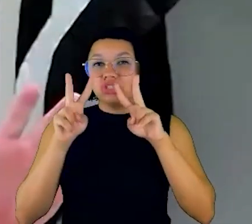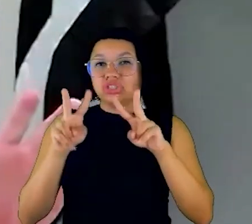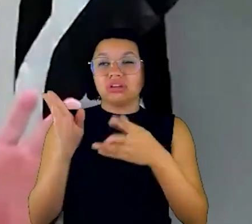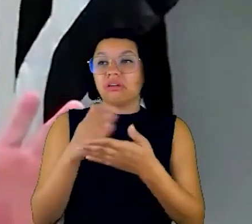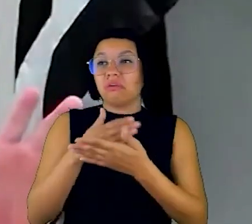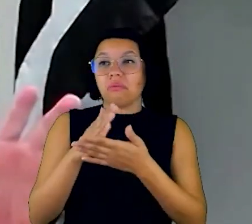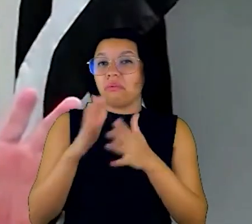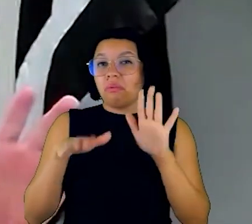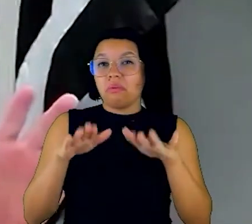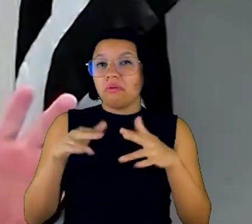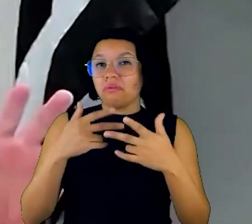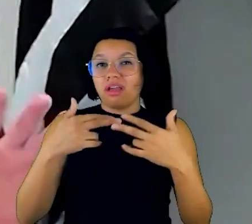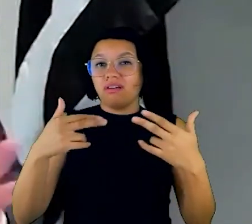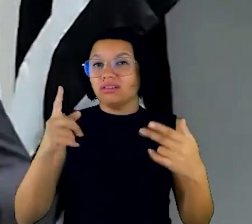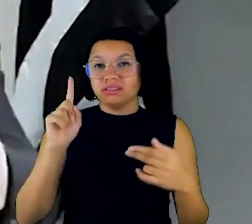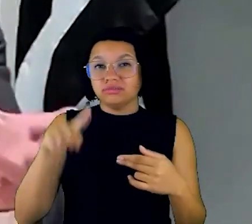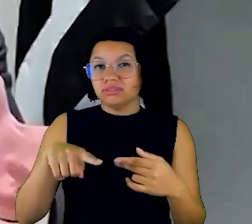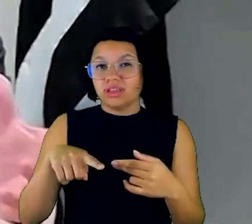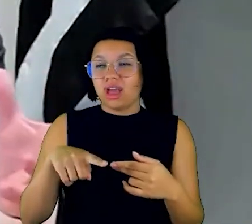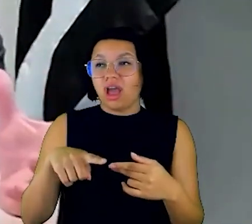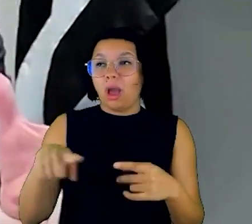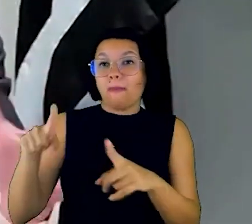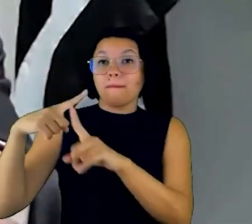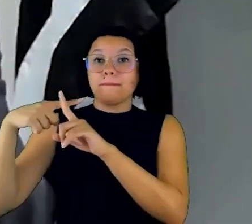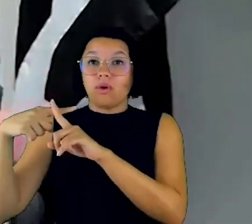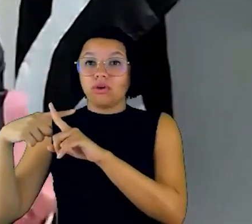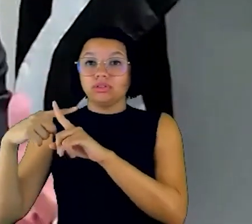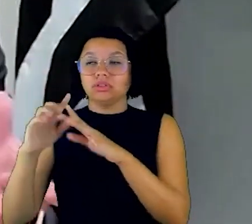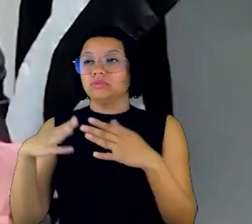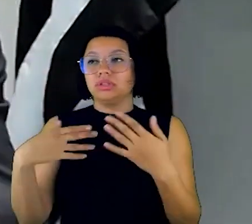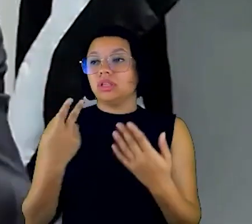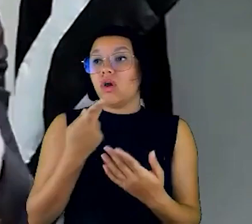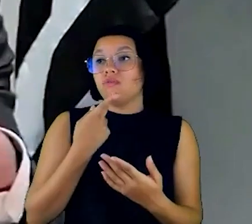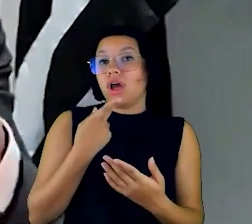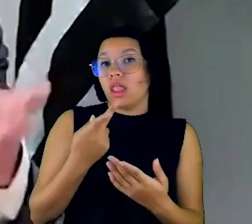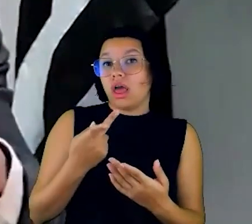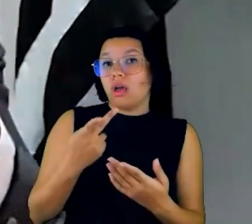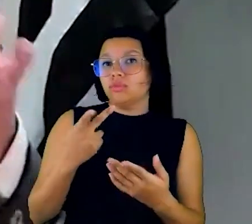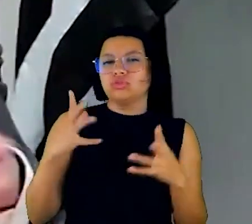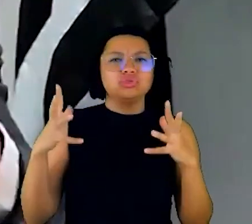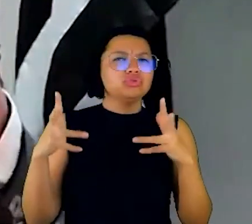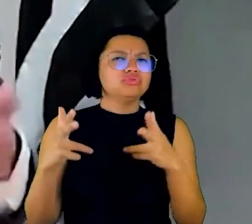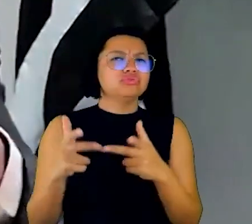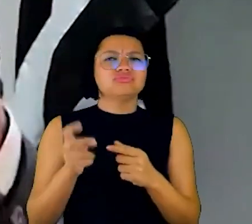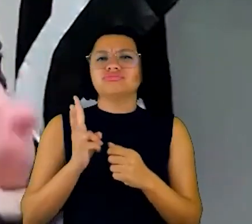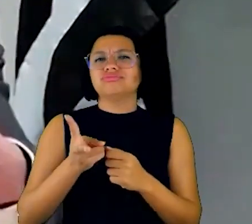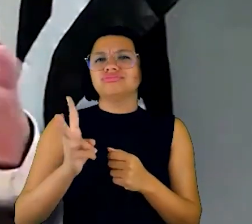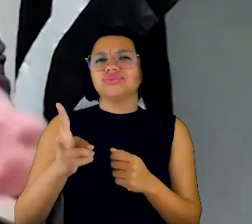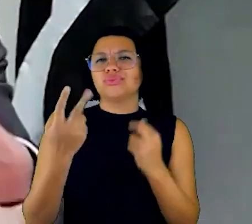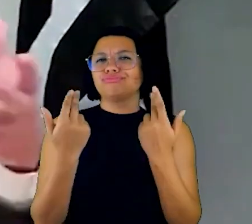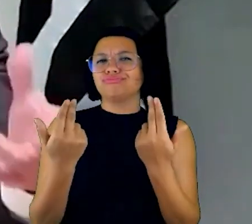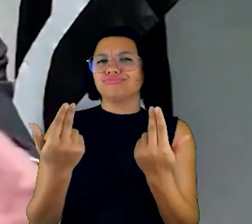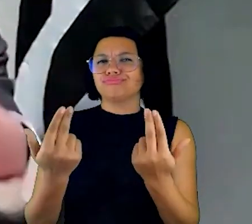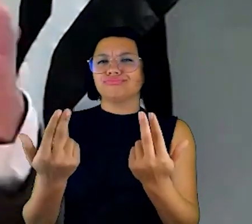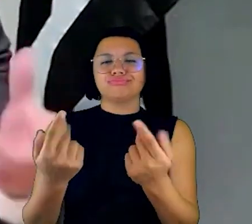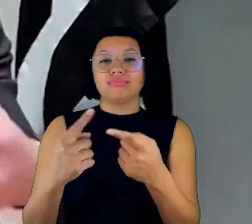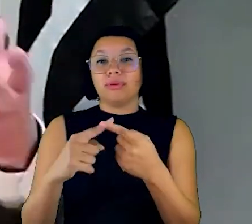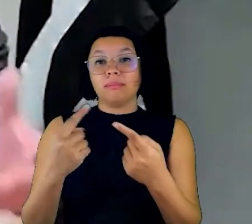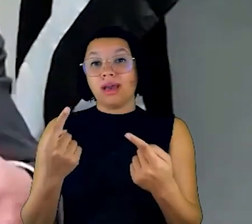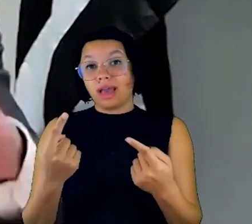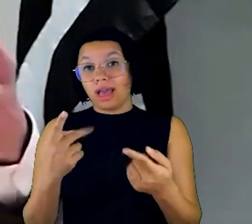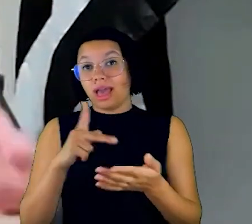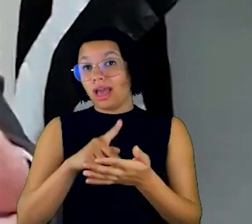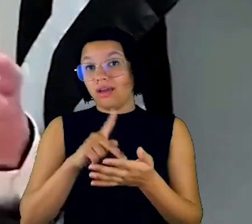coisa que seja positiva. E aí nós propalamos um discurso de que tudo continua sempre exatamente a mesma coisa, só